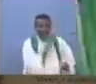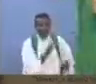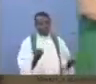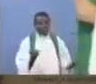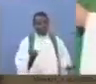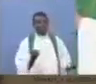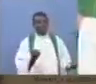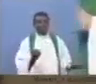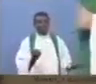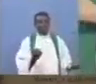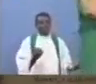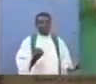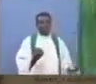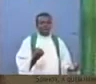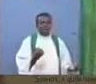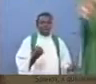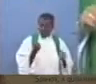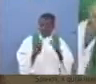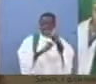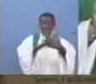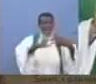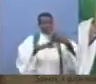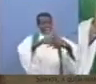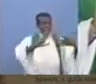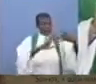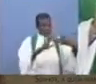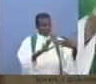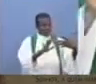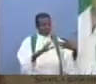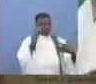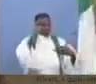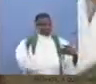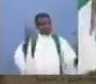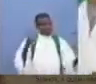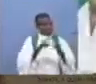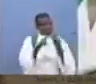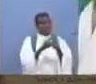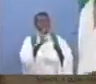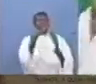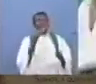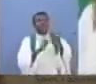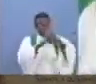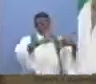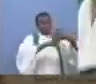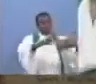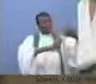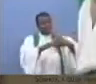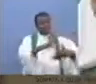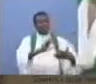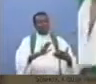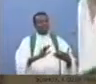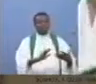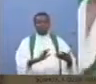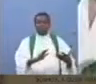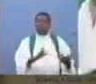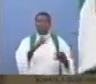de pensar sozinha. A senhora que faz crochê sabe o que eu estou falando. A senhora vai conversando com a pessoa e vai lá fazendo.